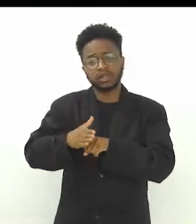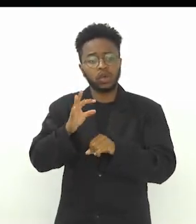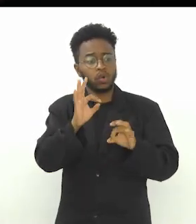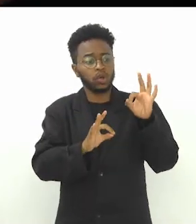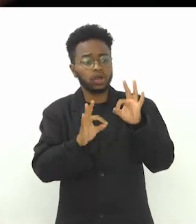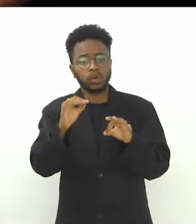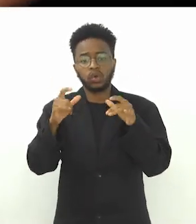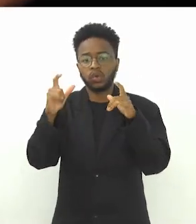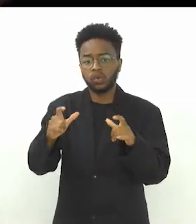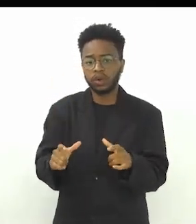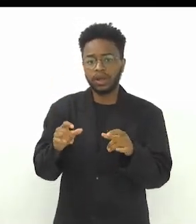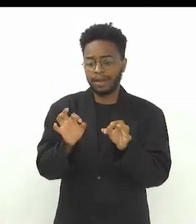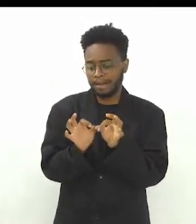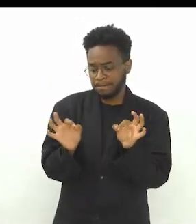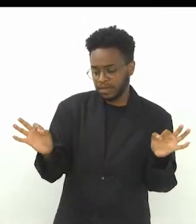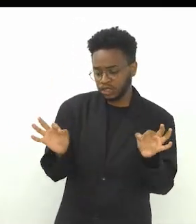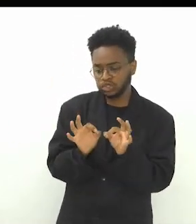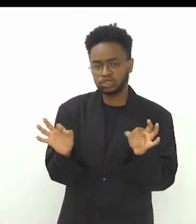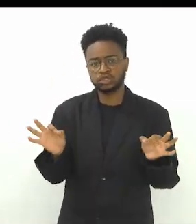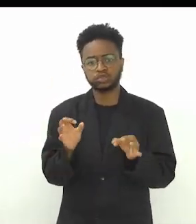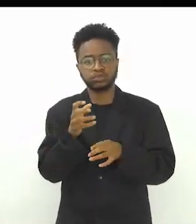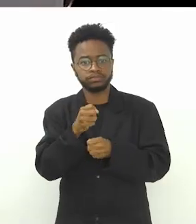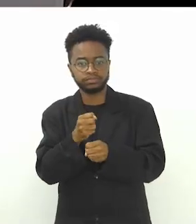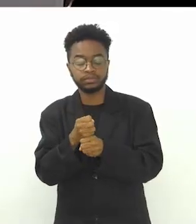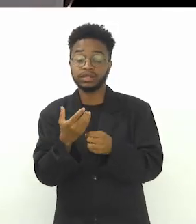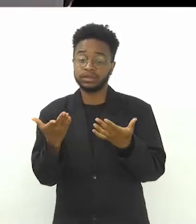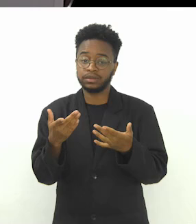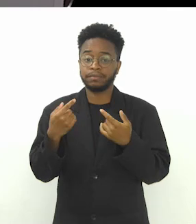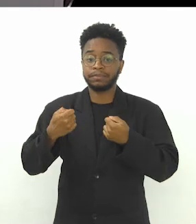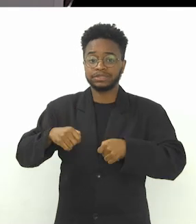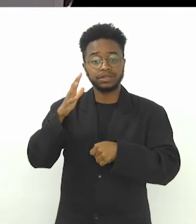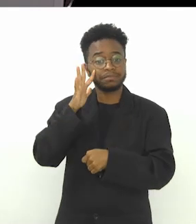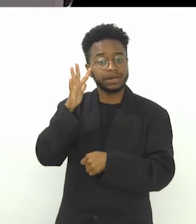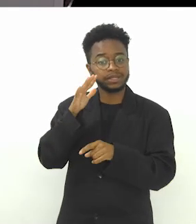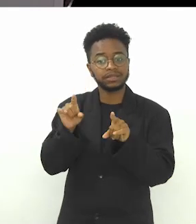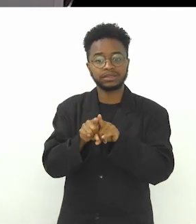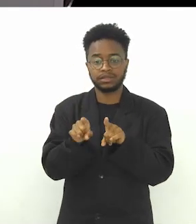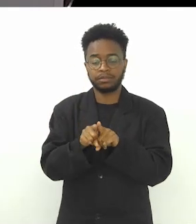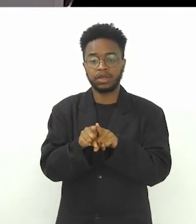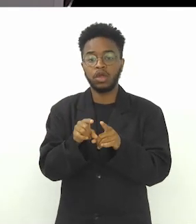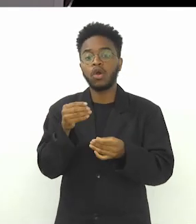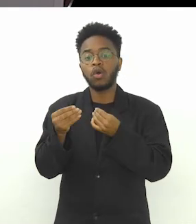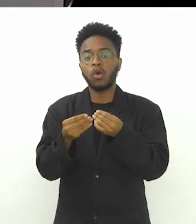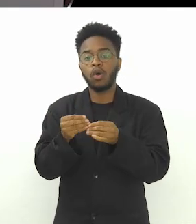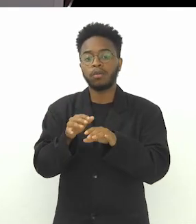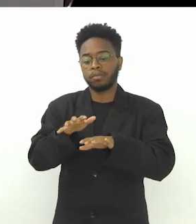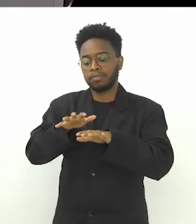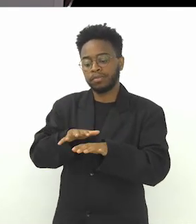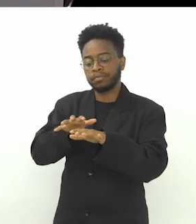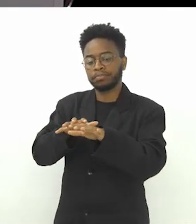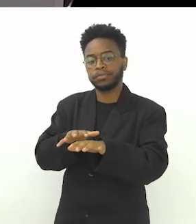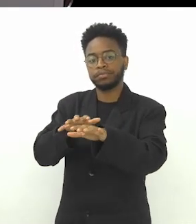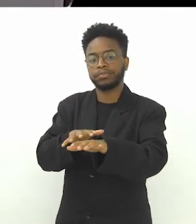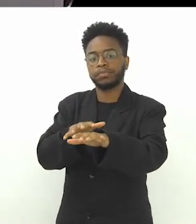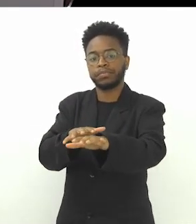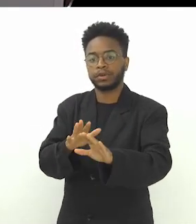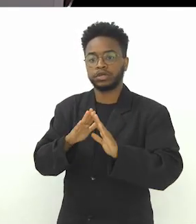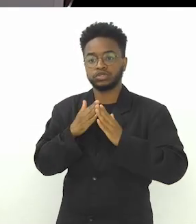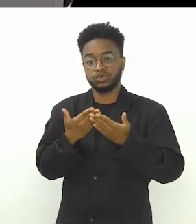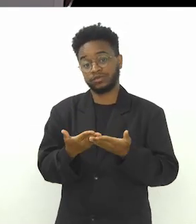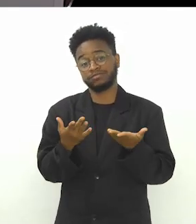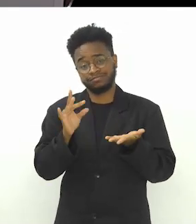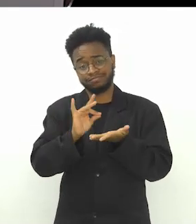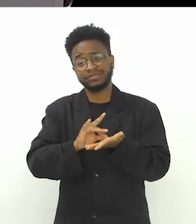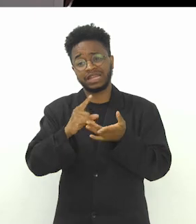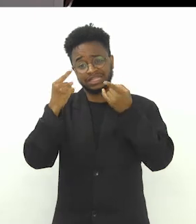espaço, setando o limite, medindo, né? E você tem que imaginar, de alguma maneira, sim, o andamento da escola. Foi